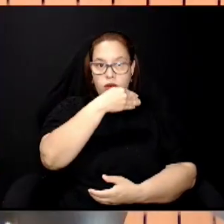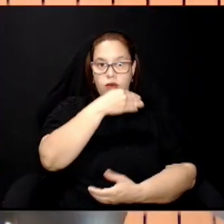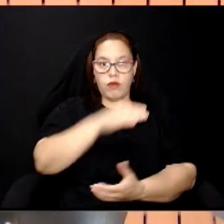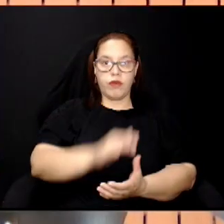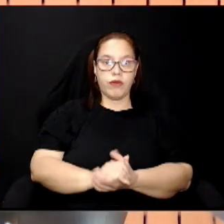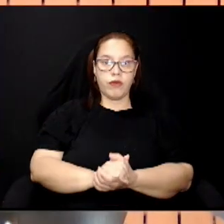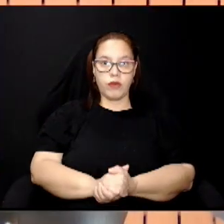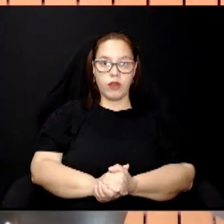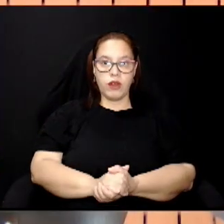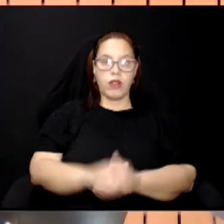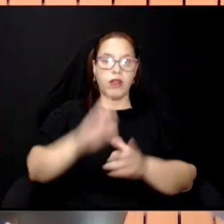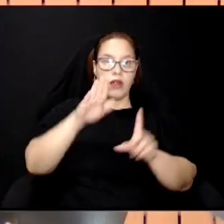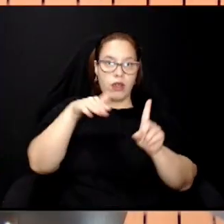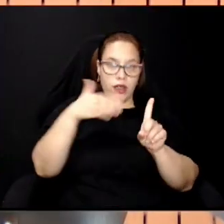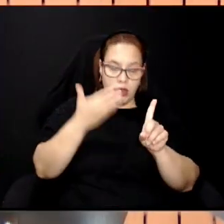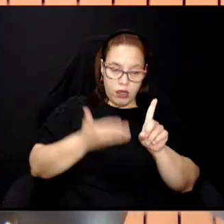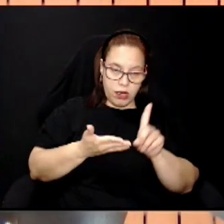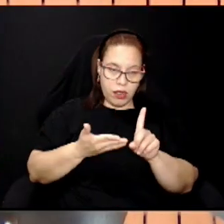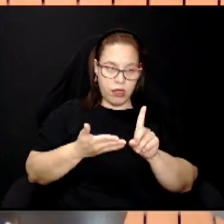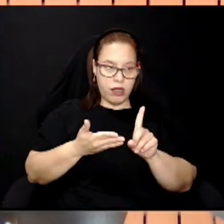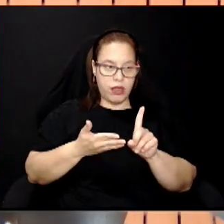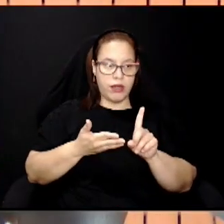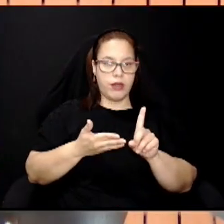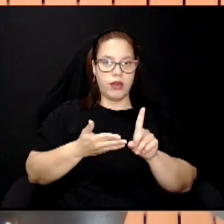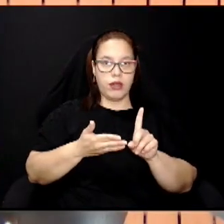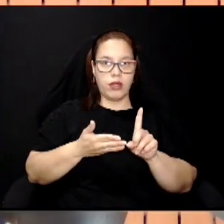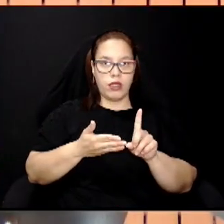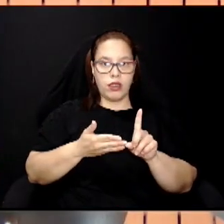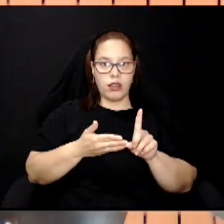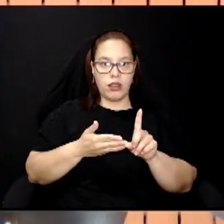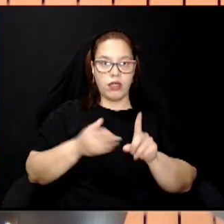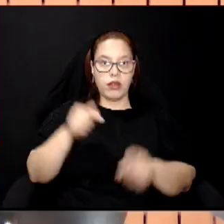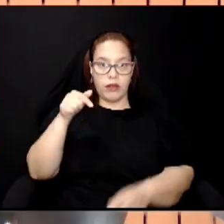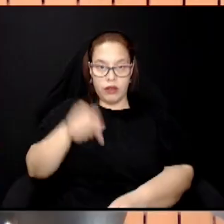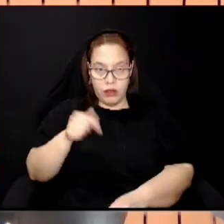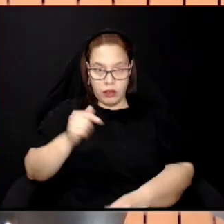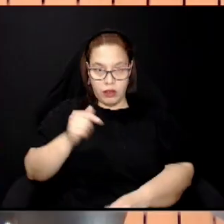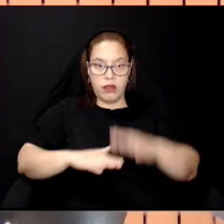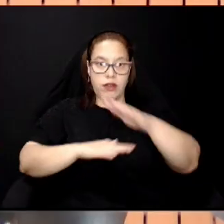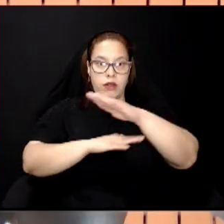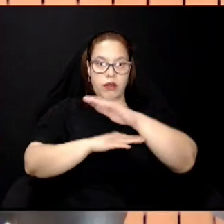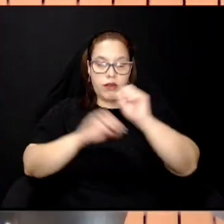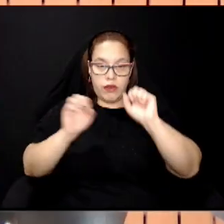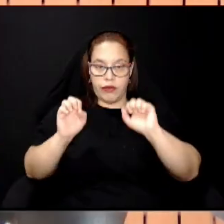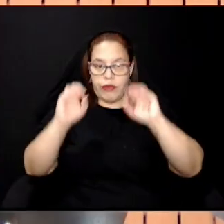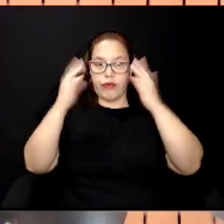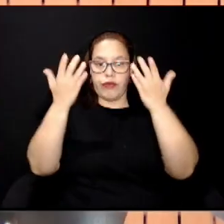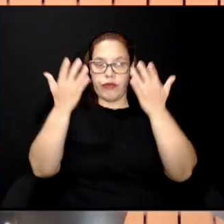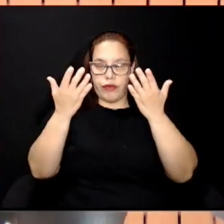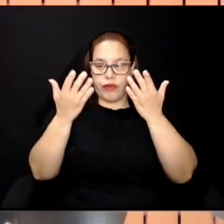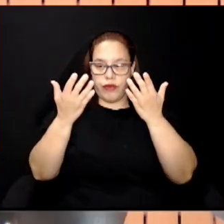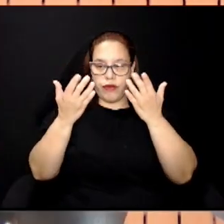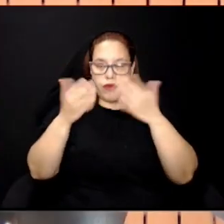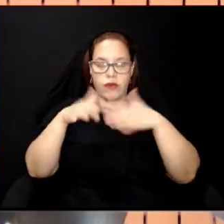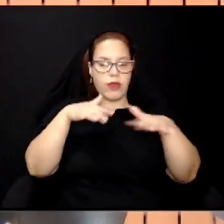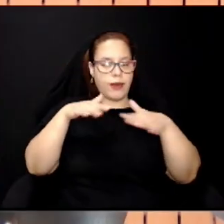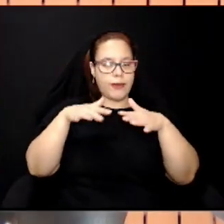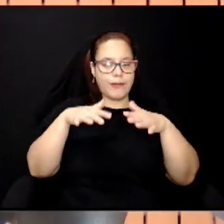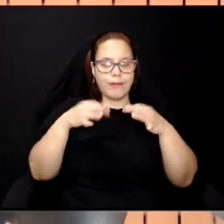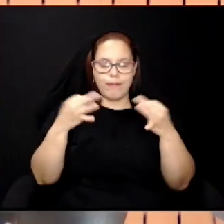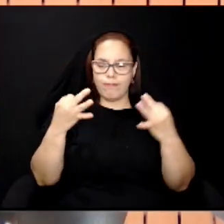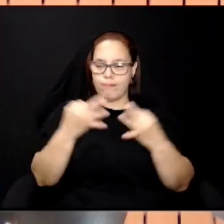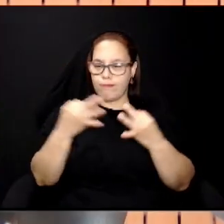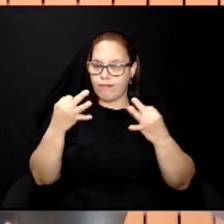profunda honra que me dirijo a esta casa para celebrar um momento singular na história da